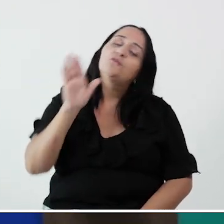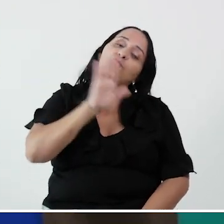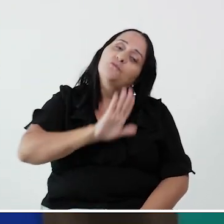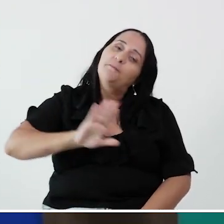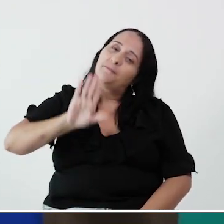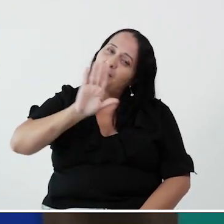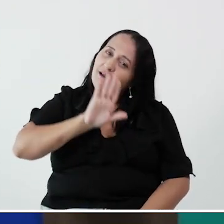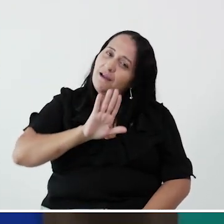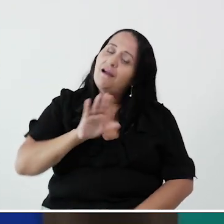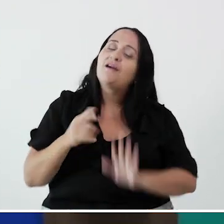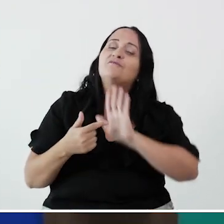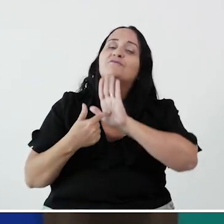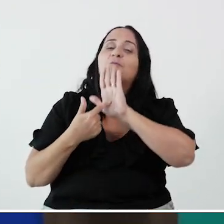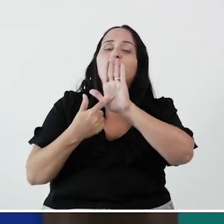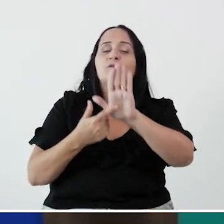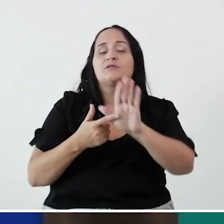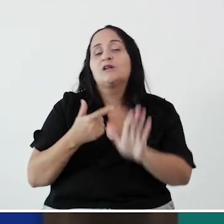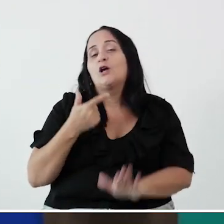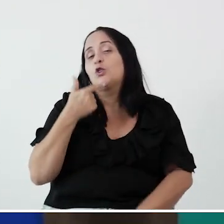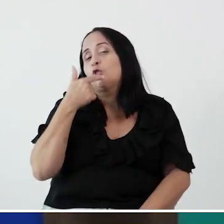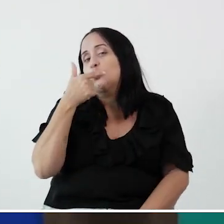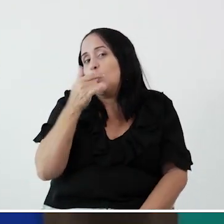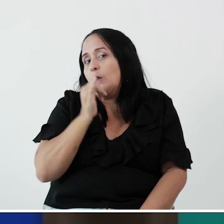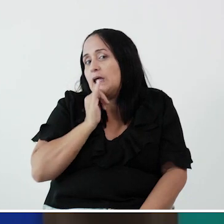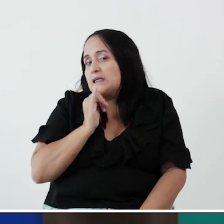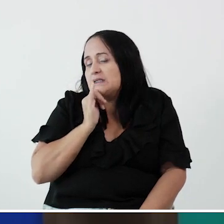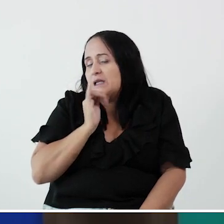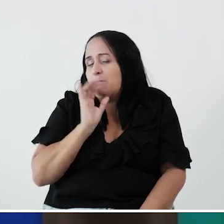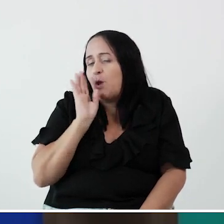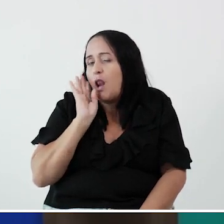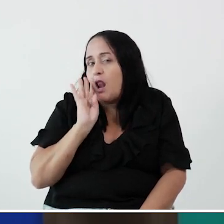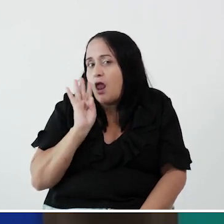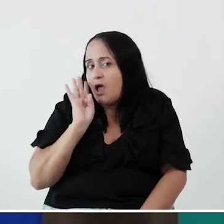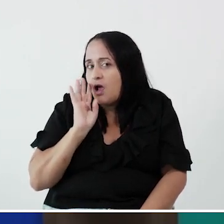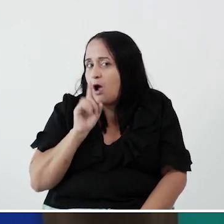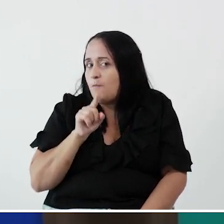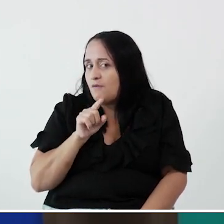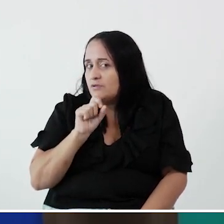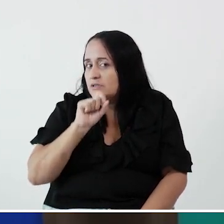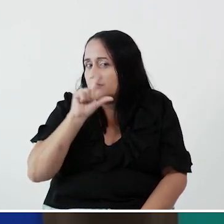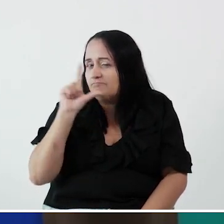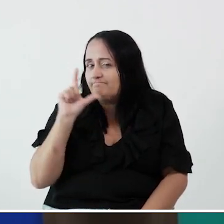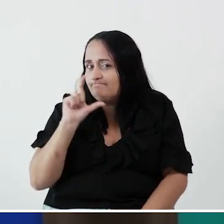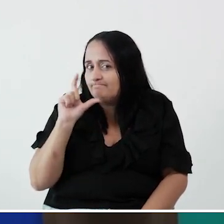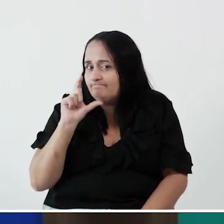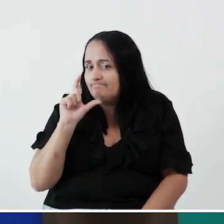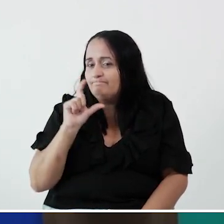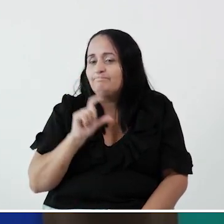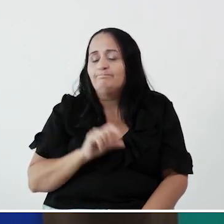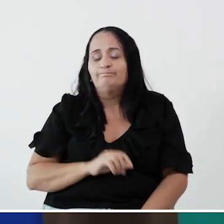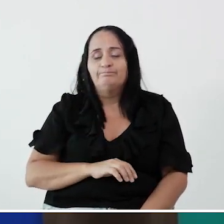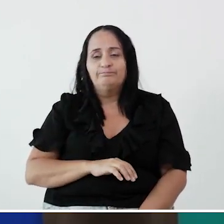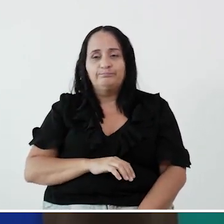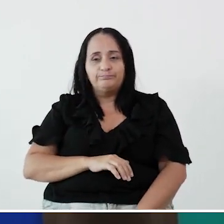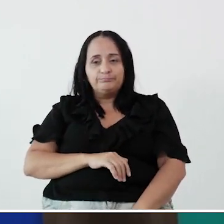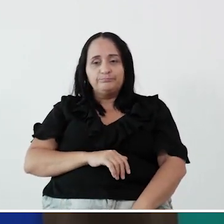e dar dois exemplos bacanas para você. Observe. Supondo que nós